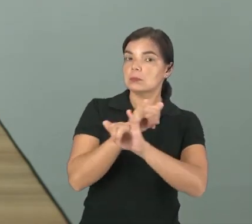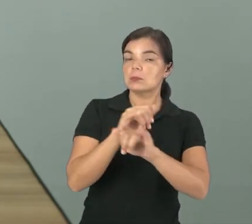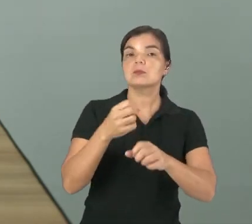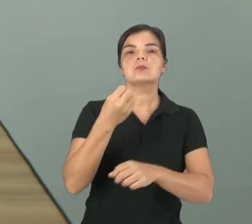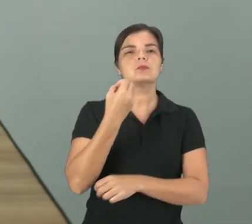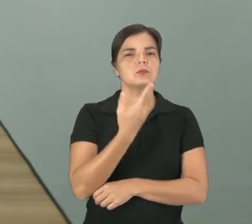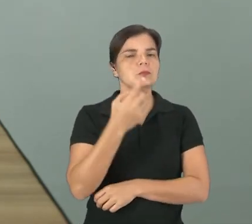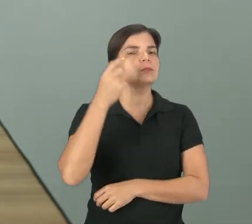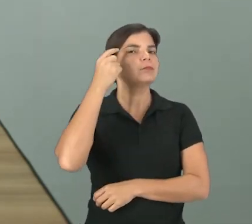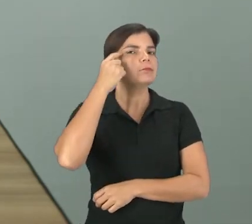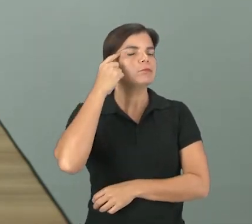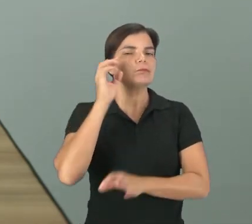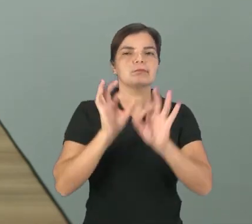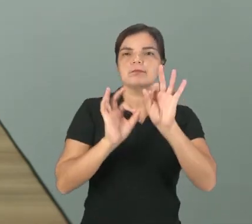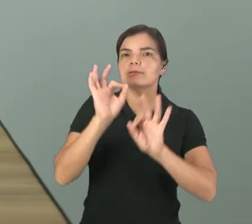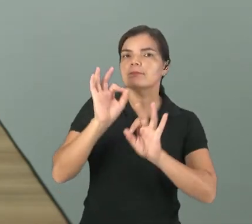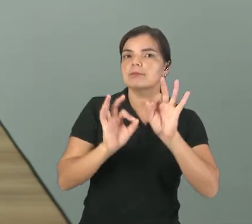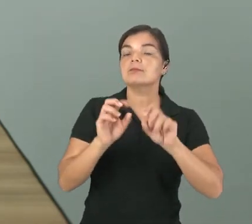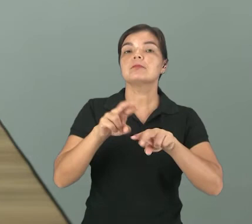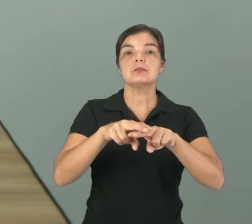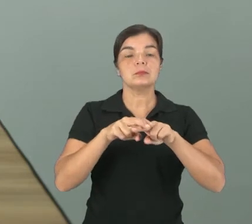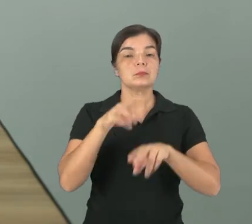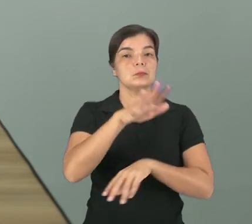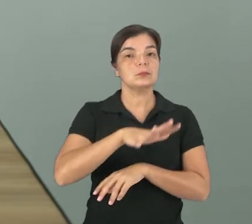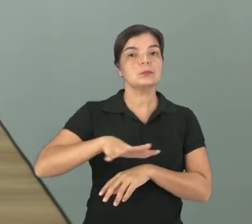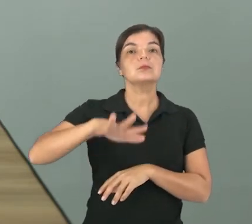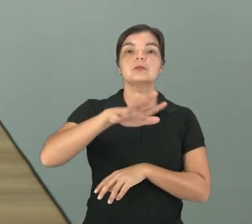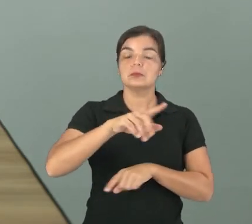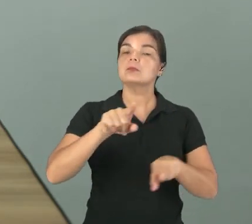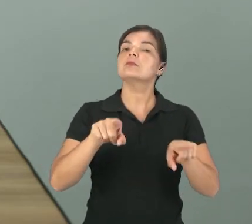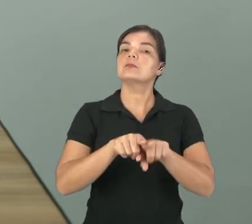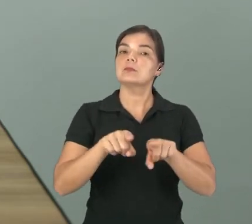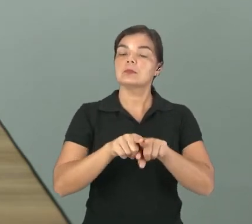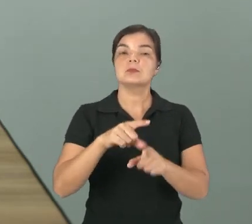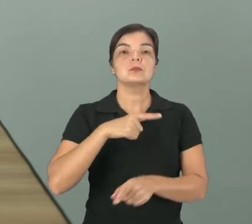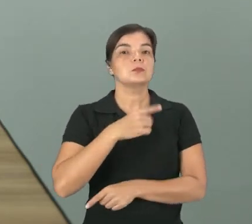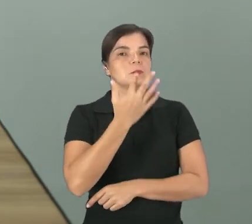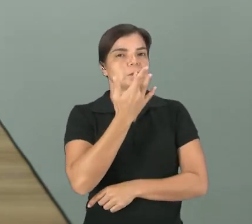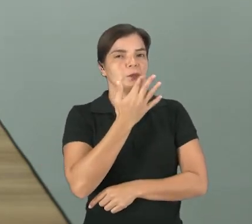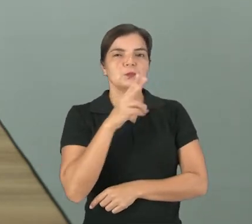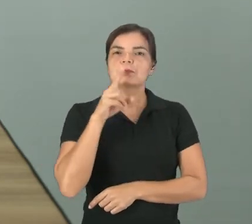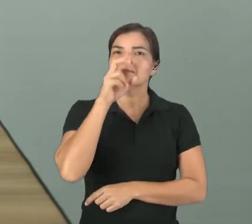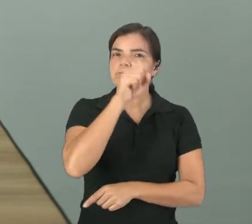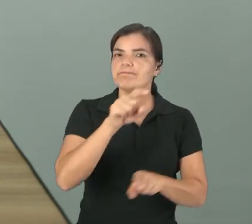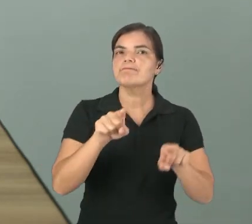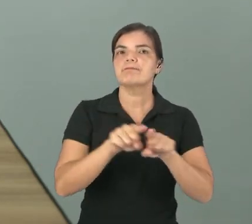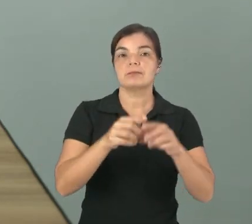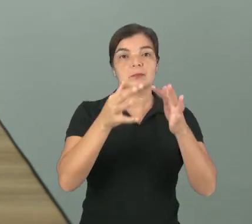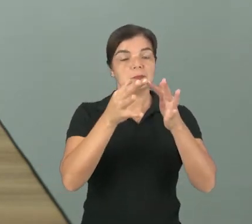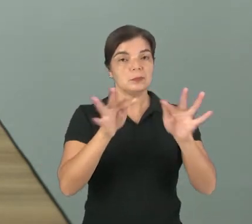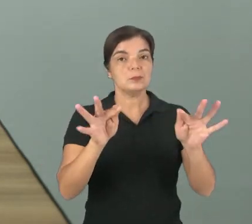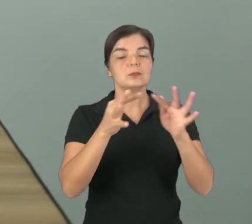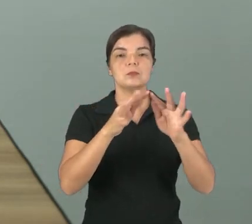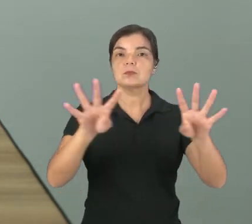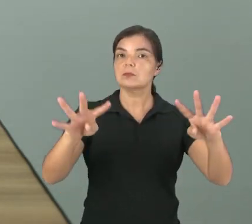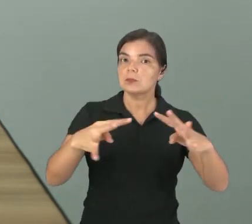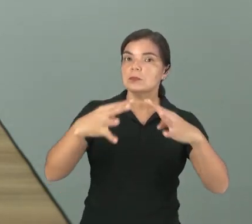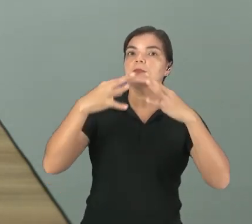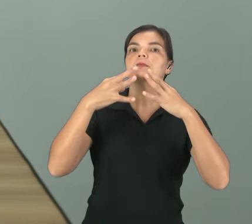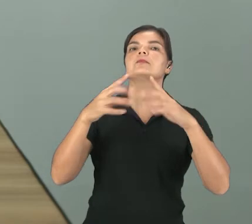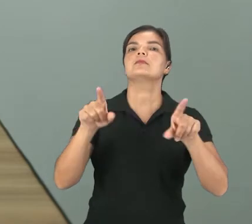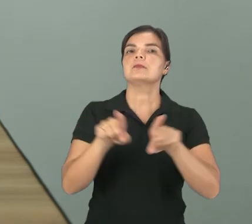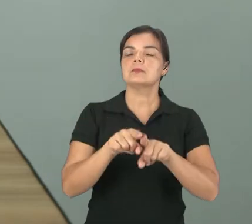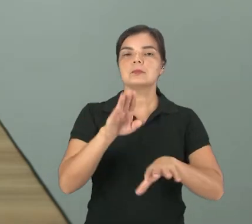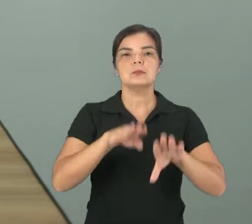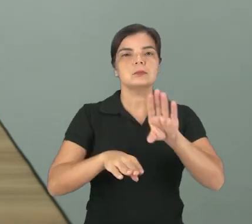bem pensadas, muito bem elaboradas. Por isso, na maioria das vezes, elas têm cores marcantes, elas têm frases que chamam a